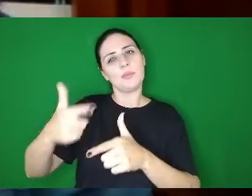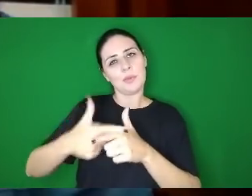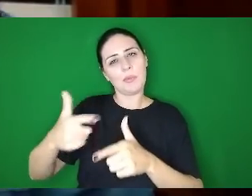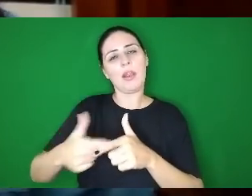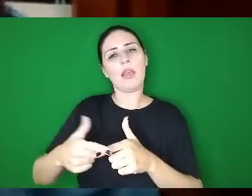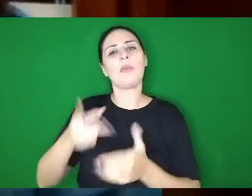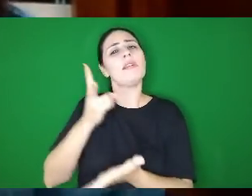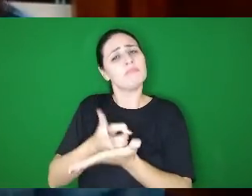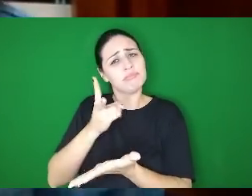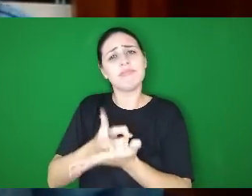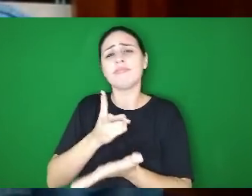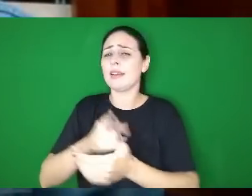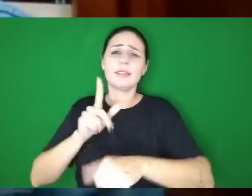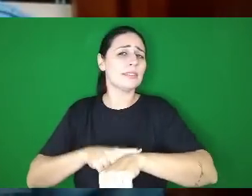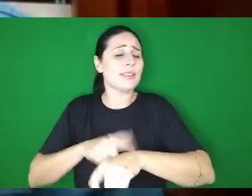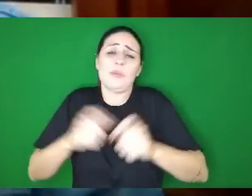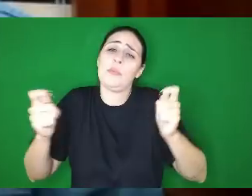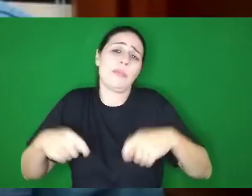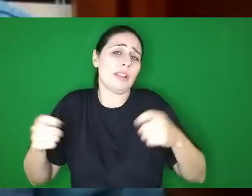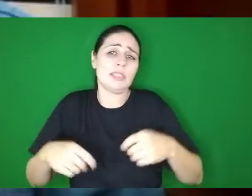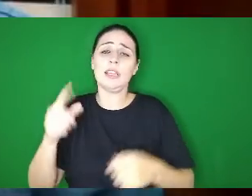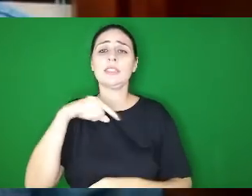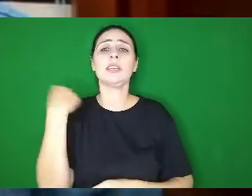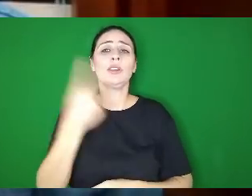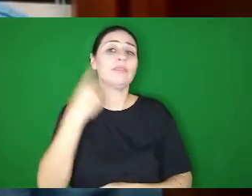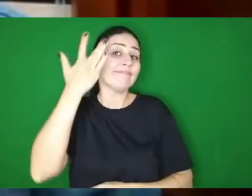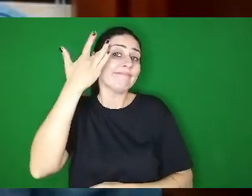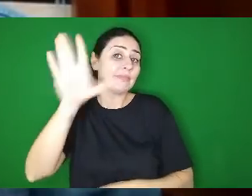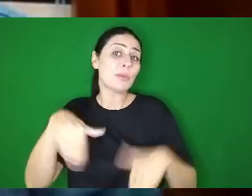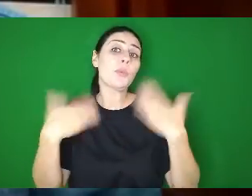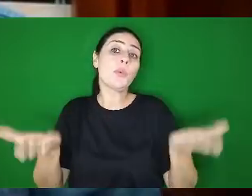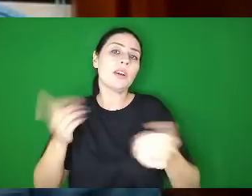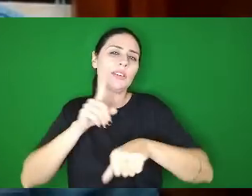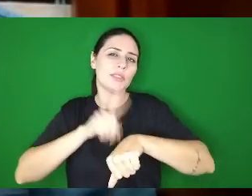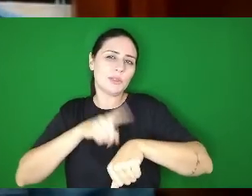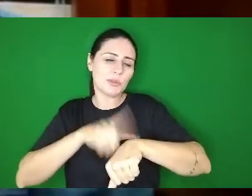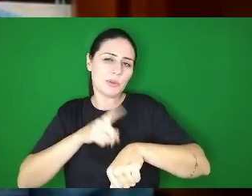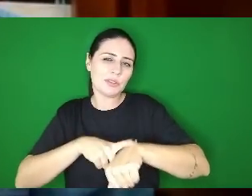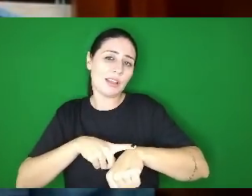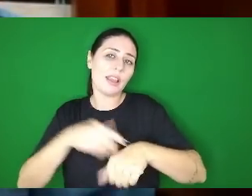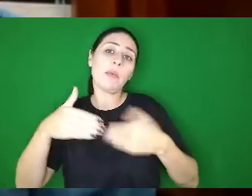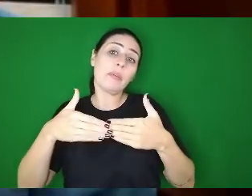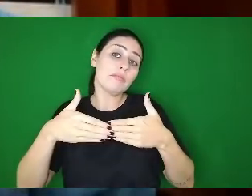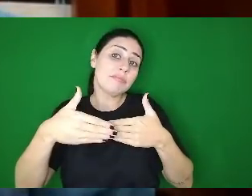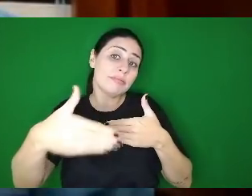seguir no tempo que for preciso, não somos nós que vamos decidir isso, né, por quanto tempo nós vamos